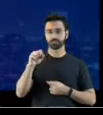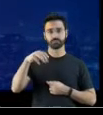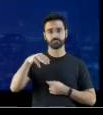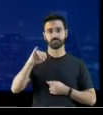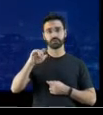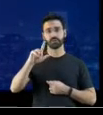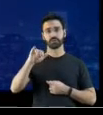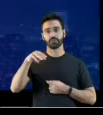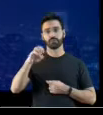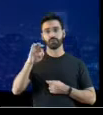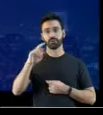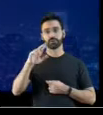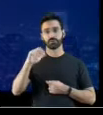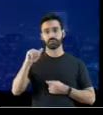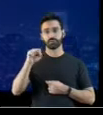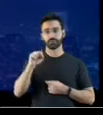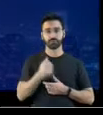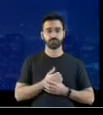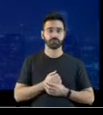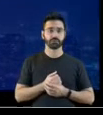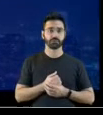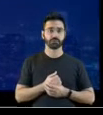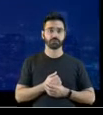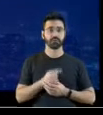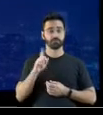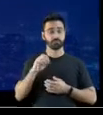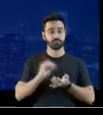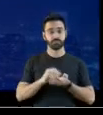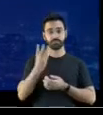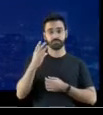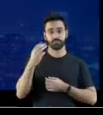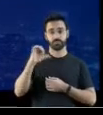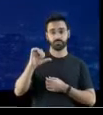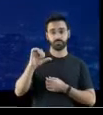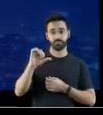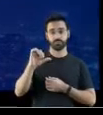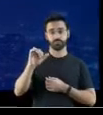juntamente com as frequências de 39 GHz.